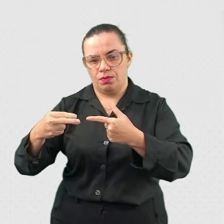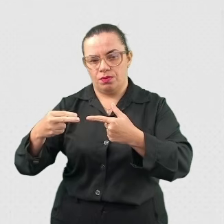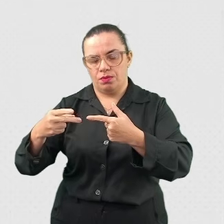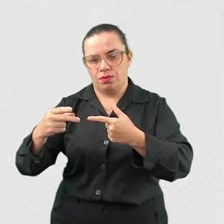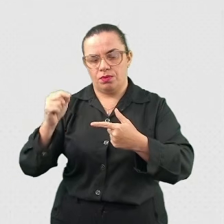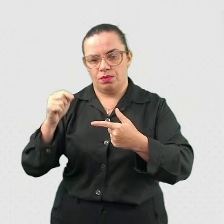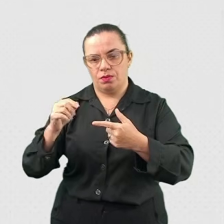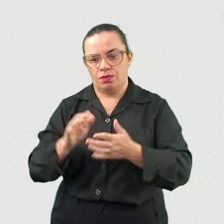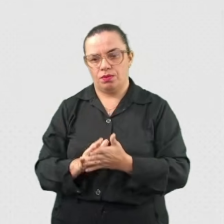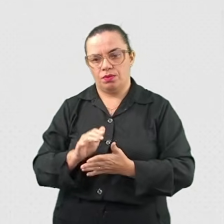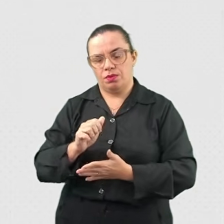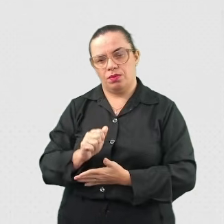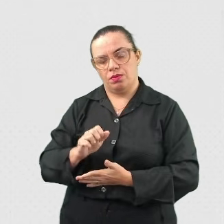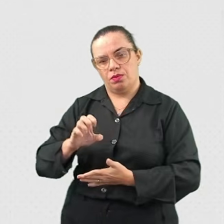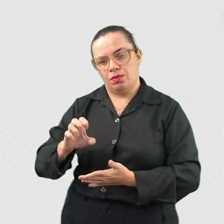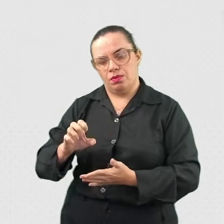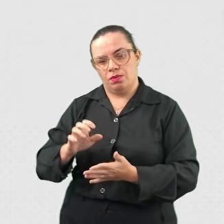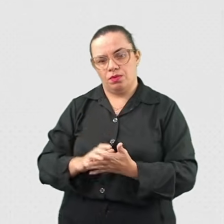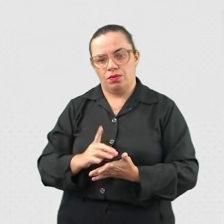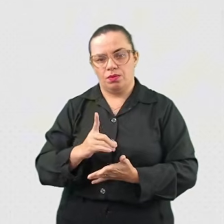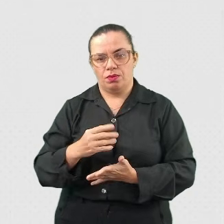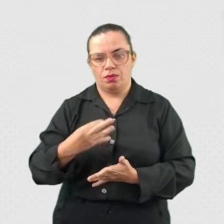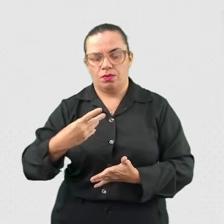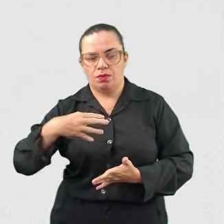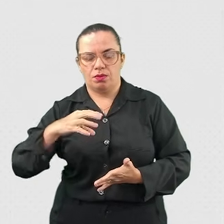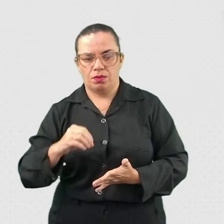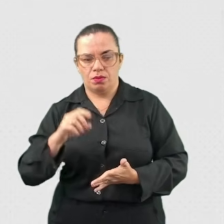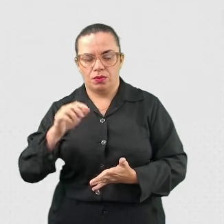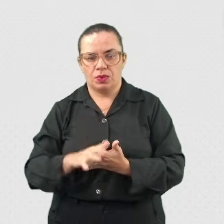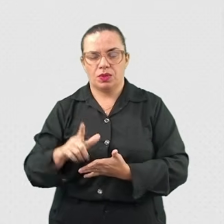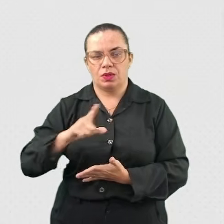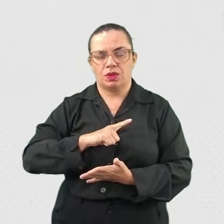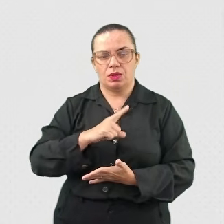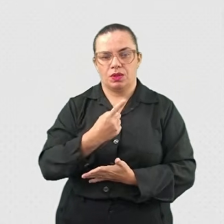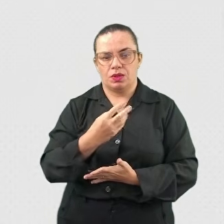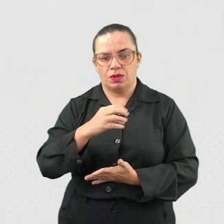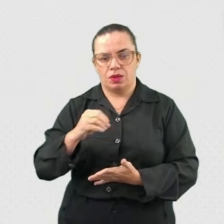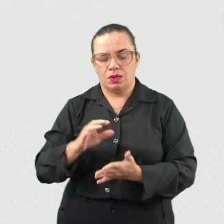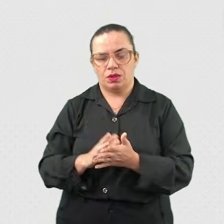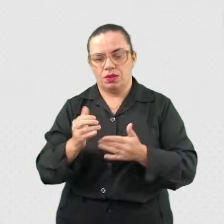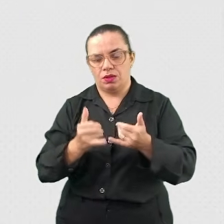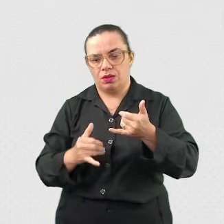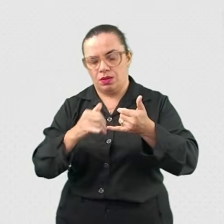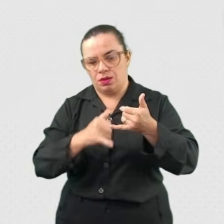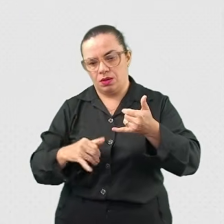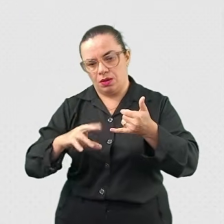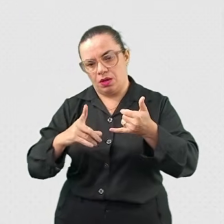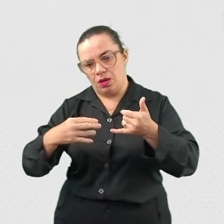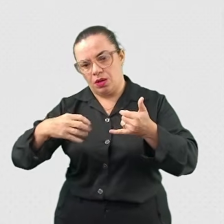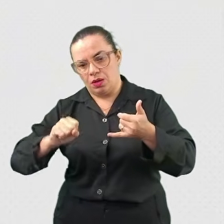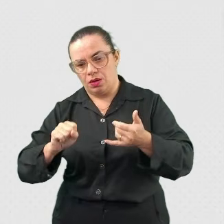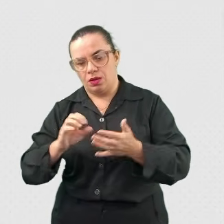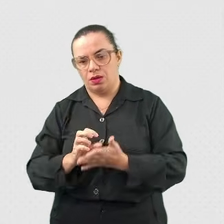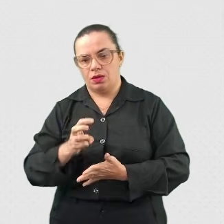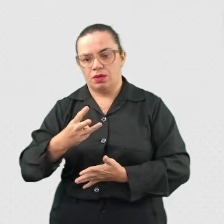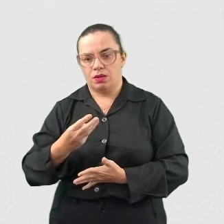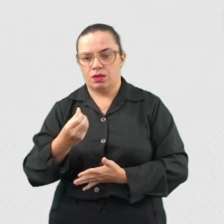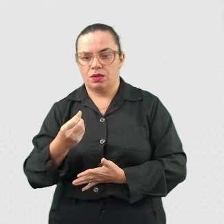de um decágono, né, que é um polígono de 10 lados, ele mede 36